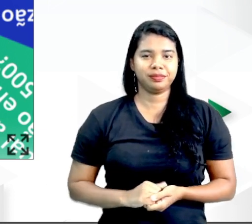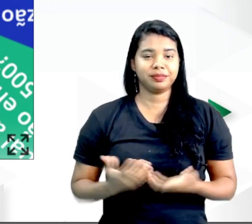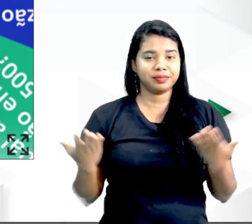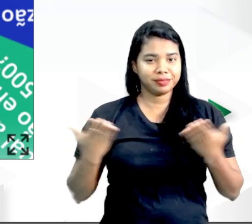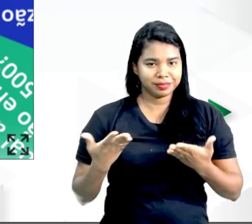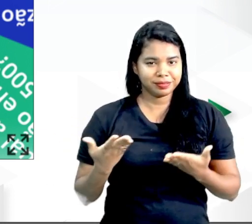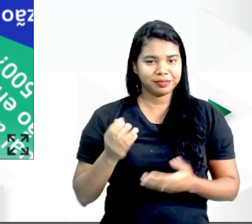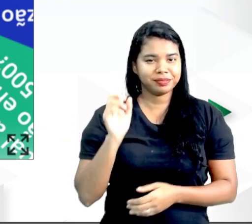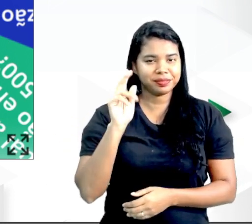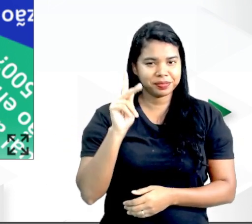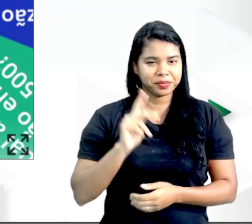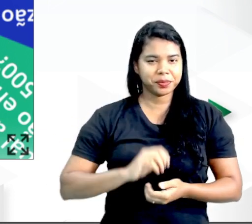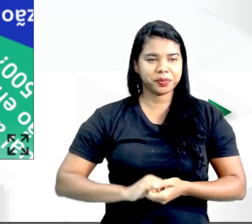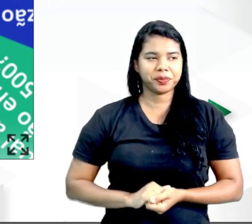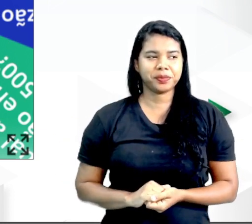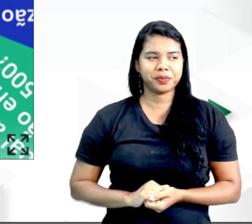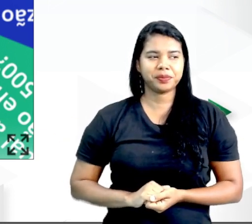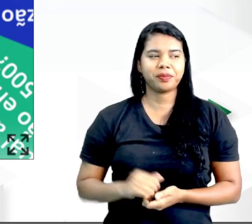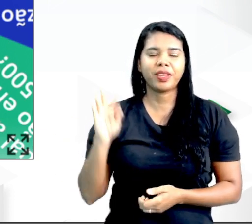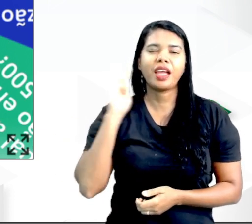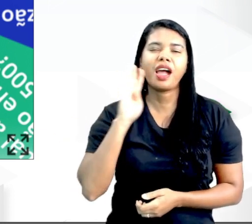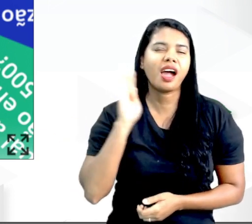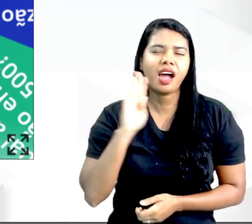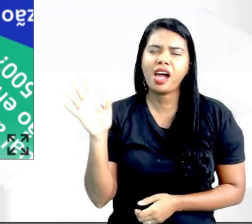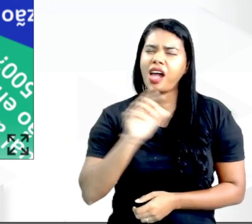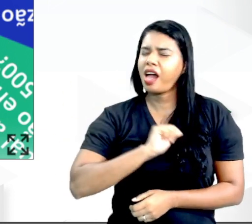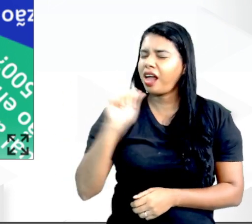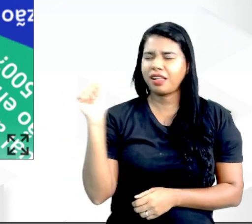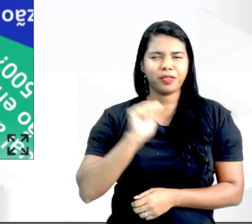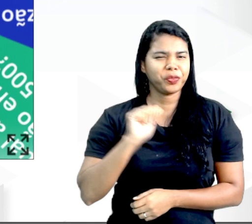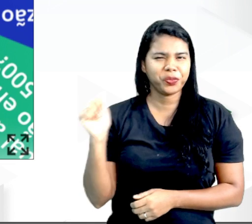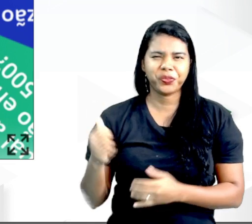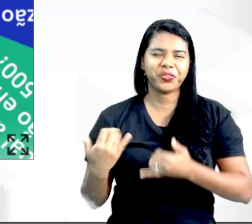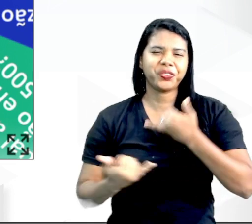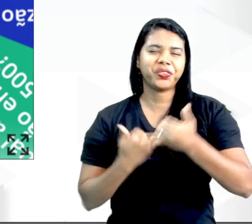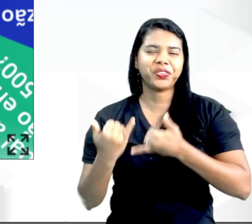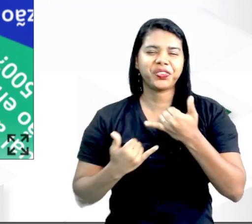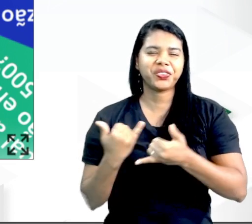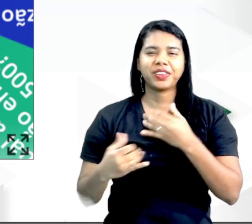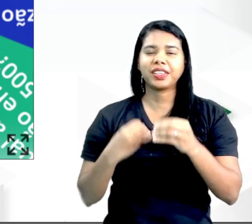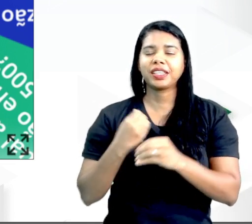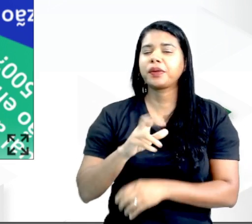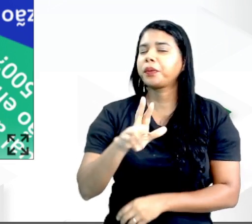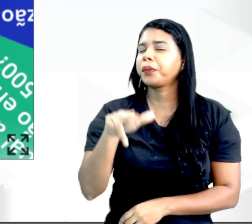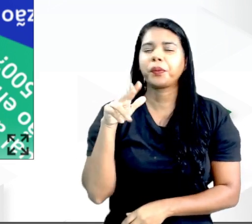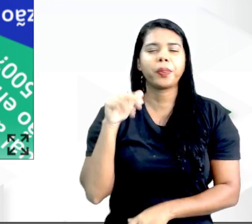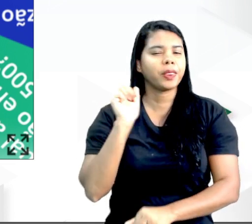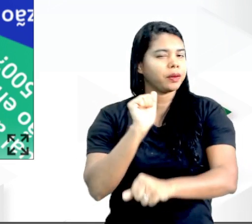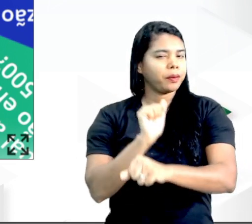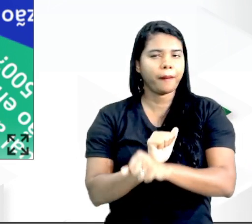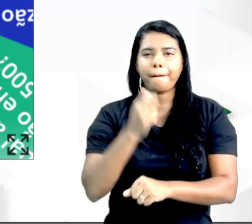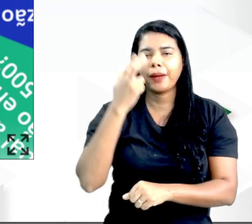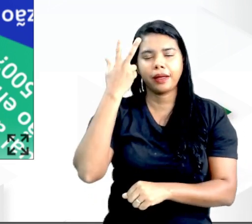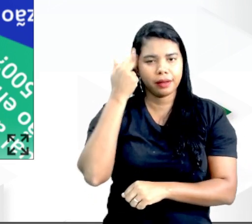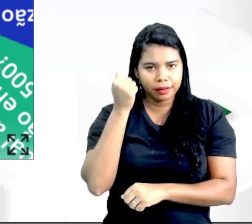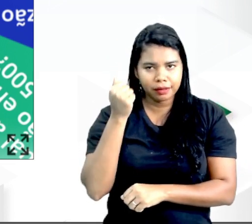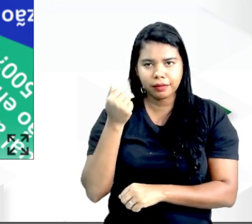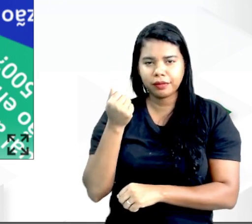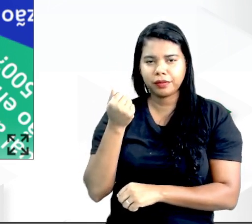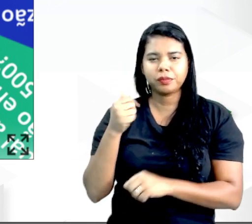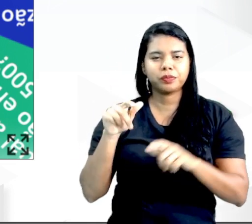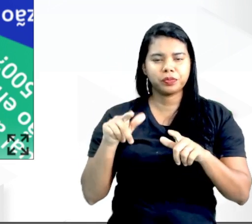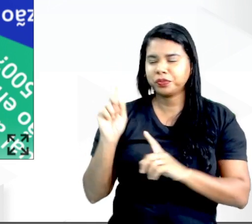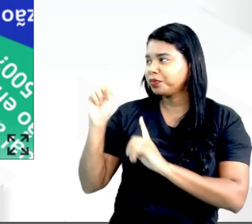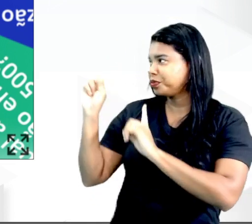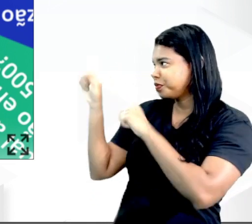bom? Essa plataforma é muito legal, eu adoro esse jogo, porque a roleta nunca para no mesmo,